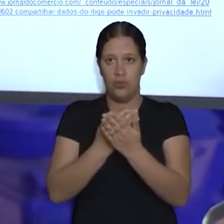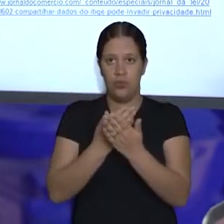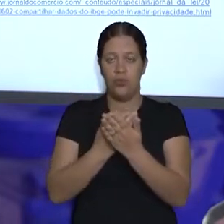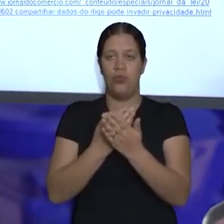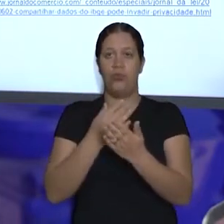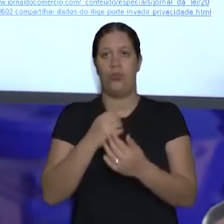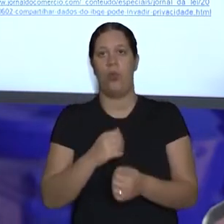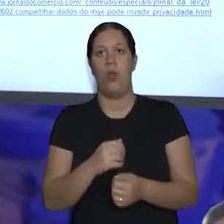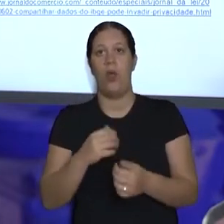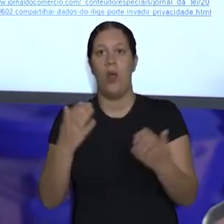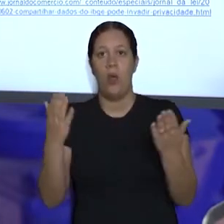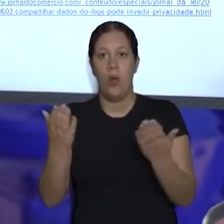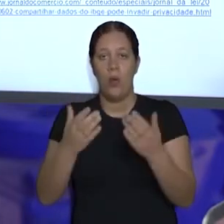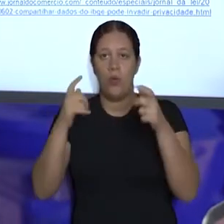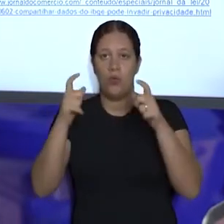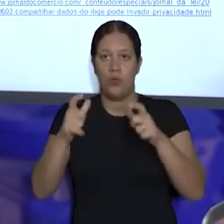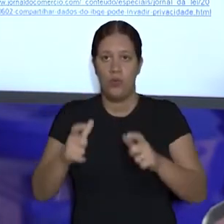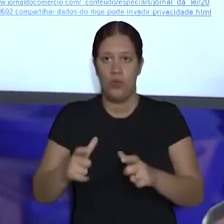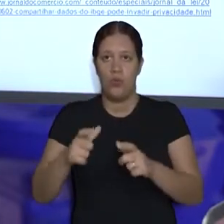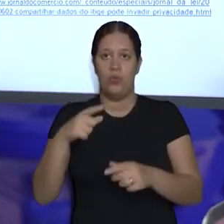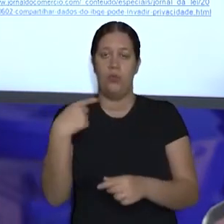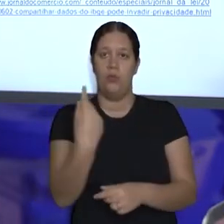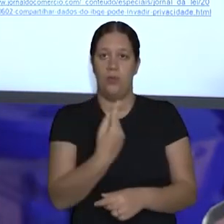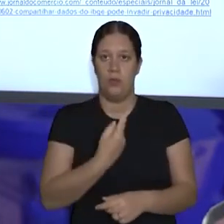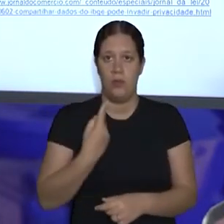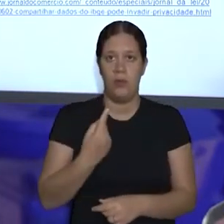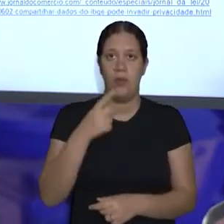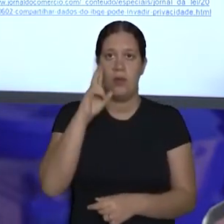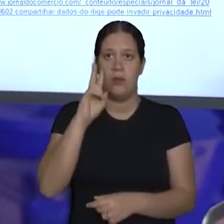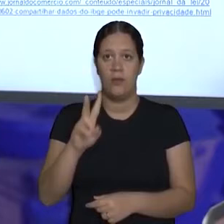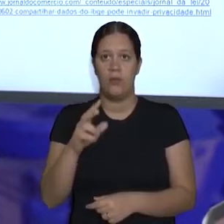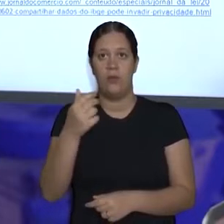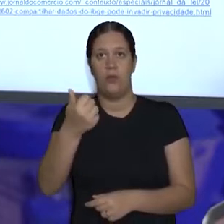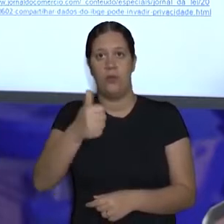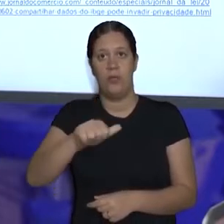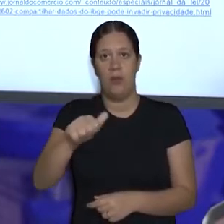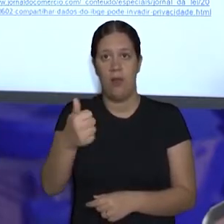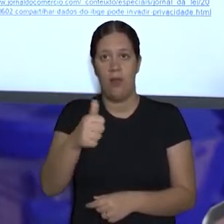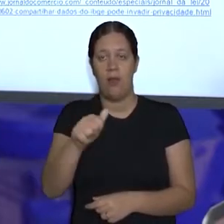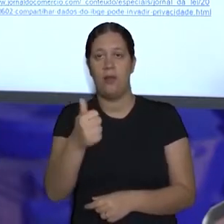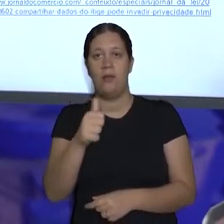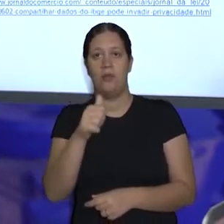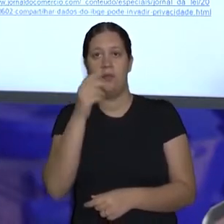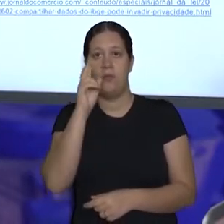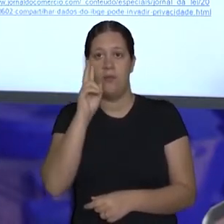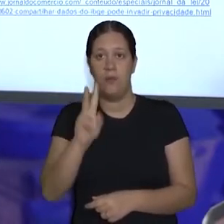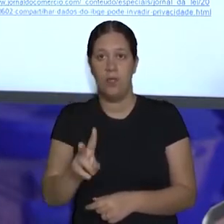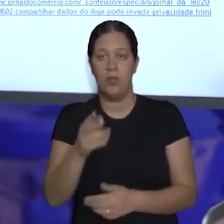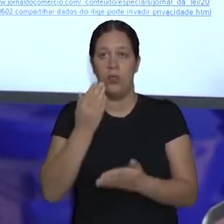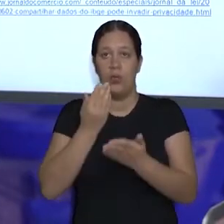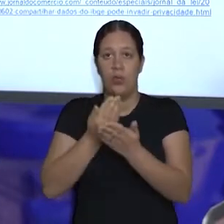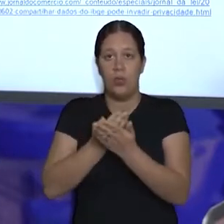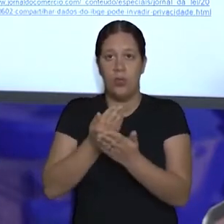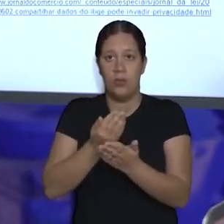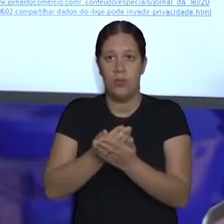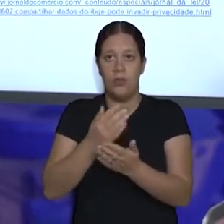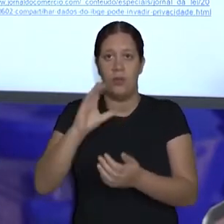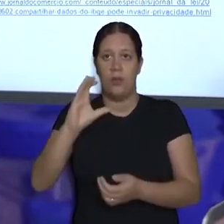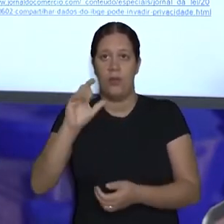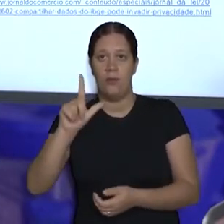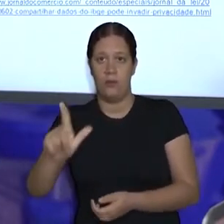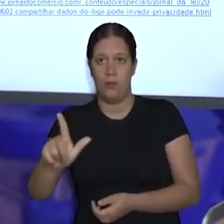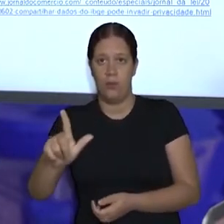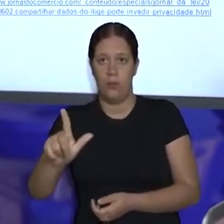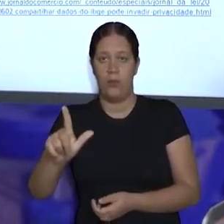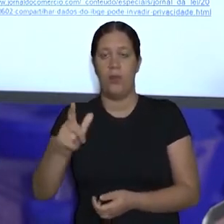Estatística, onde nós vemos a análise feita por ele através de uma